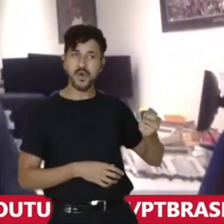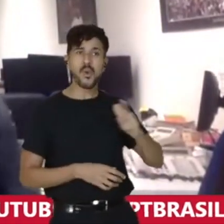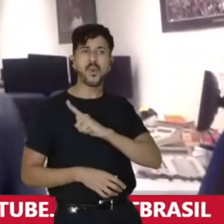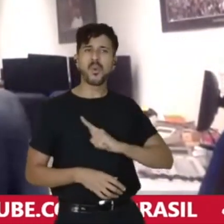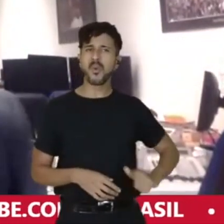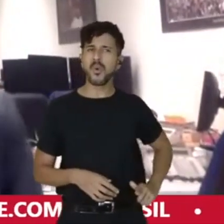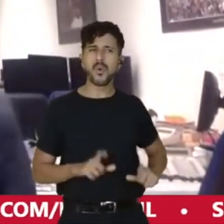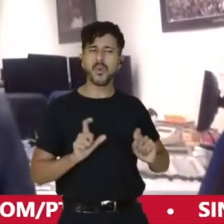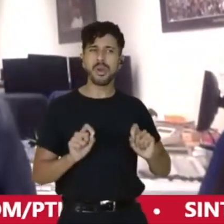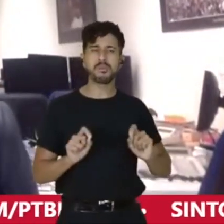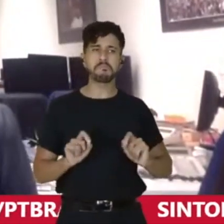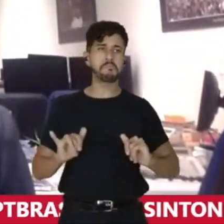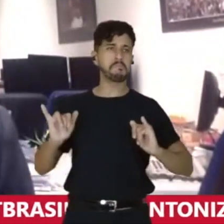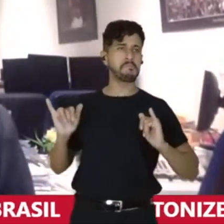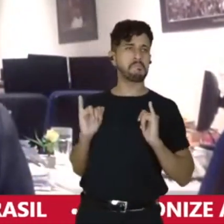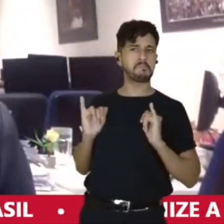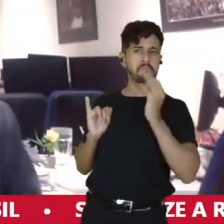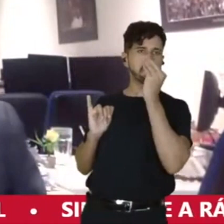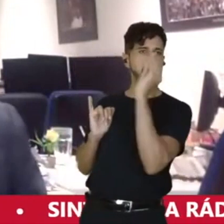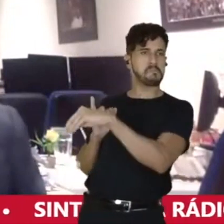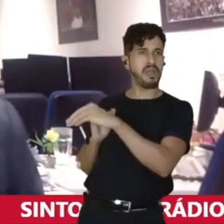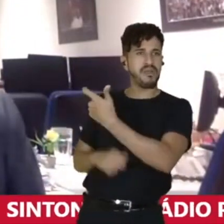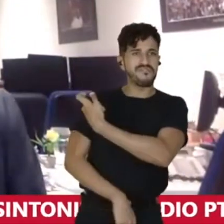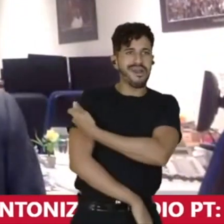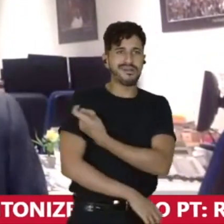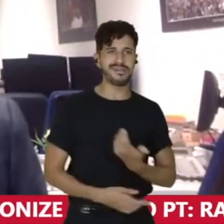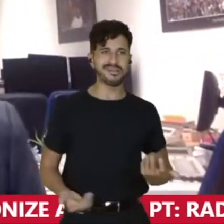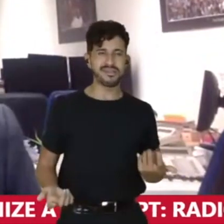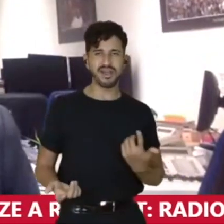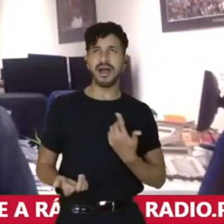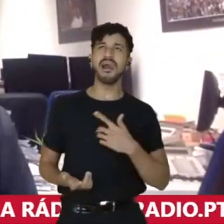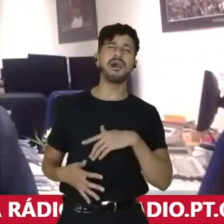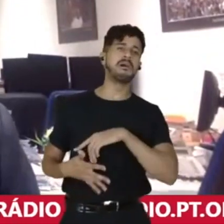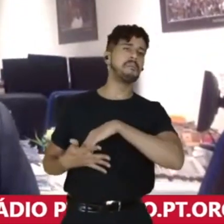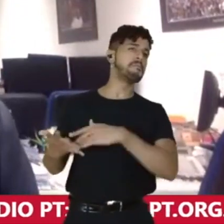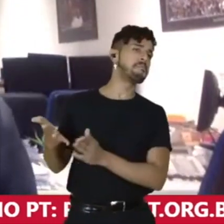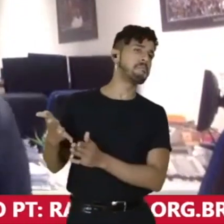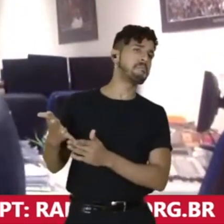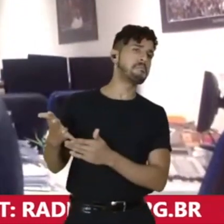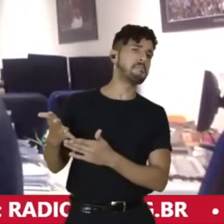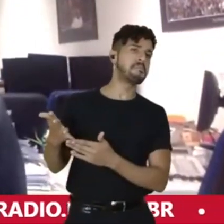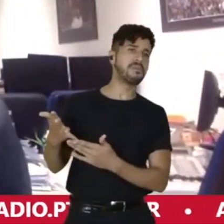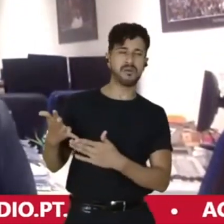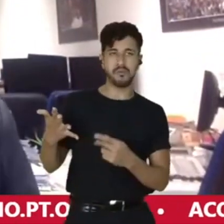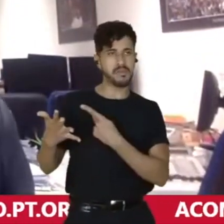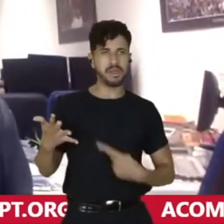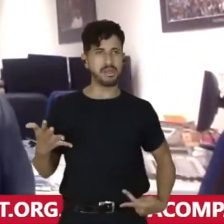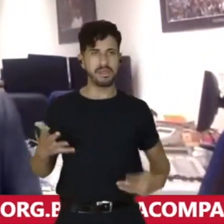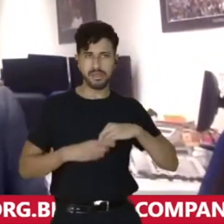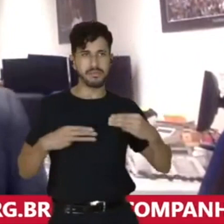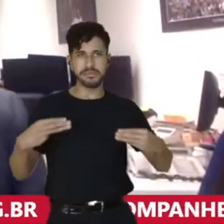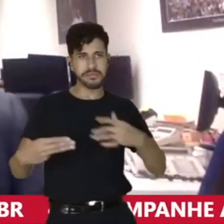dava de ombros para as vacinas. Era a última prioridade do presidente, do Ministério da Saúde.